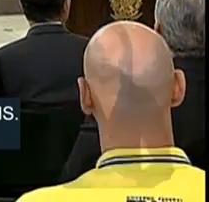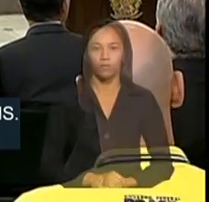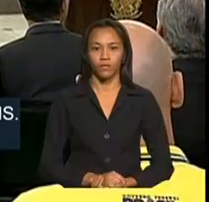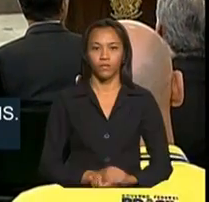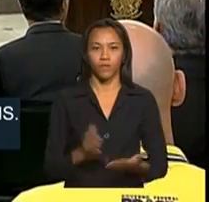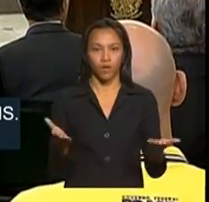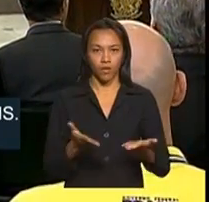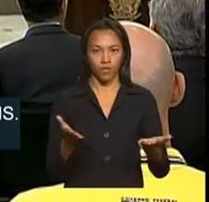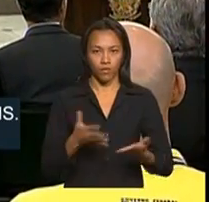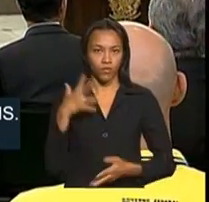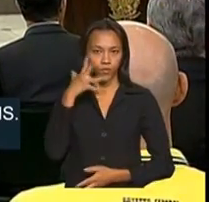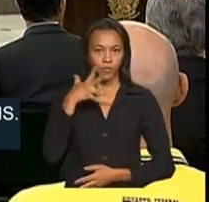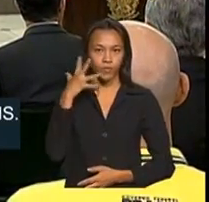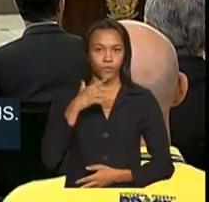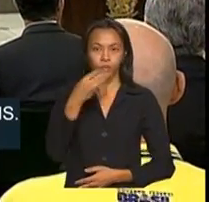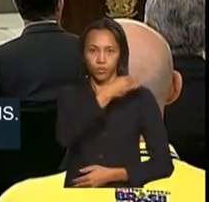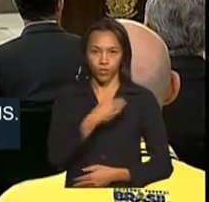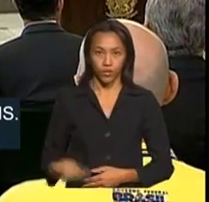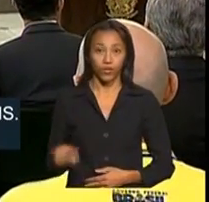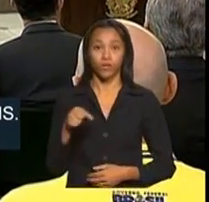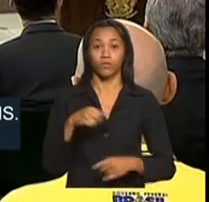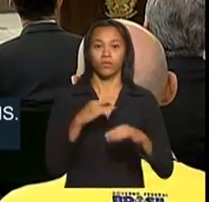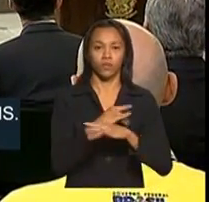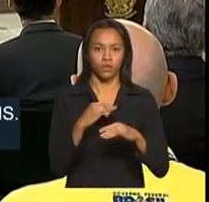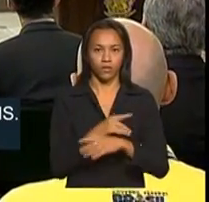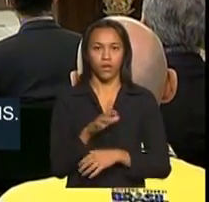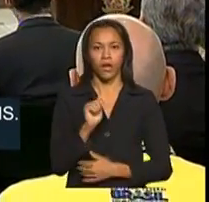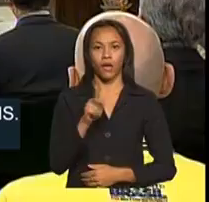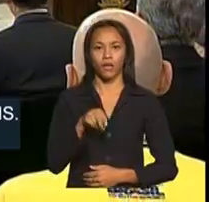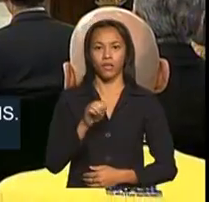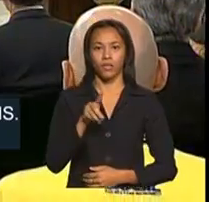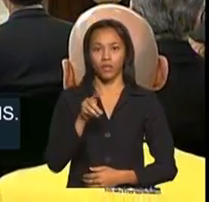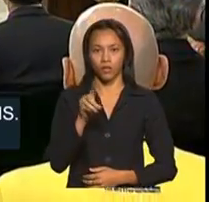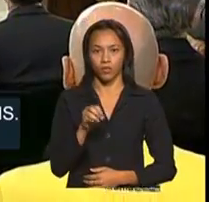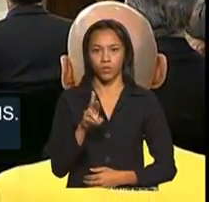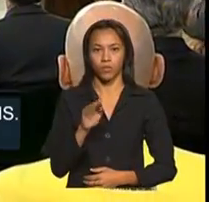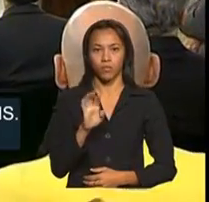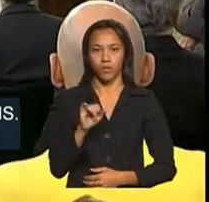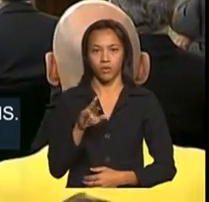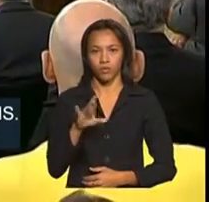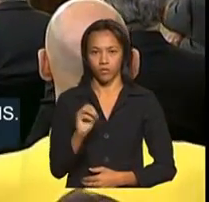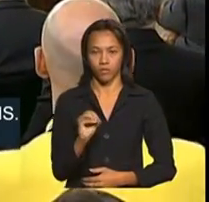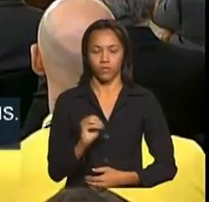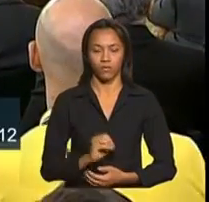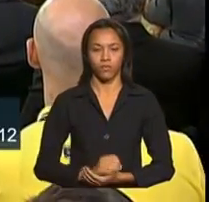Ouviremos agora as palavras do ministro de Estado das Cidades, Agnaldo Ribeiro.